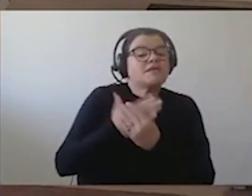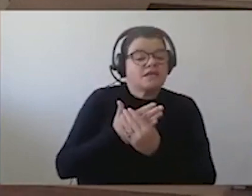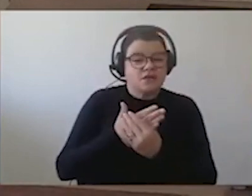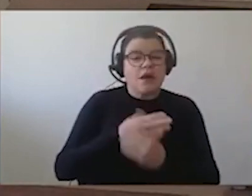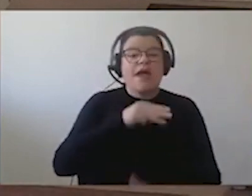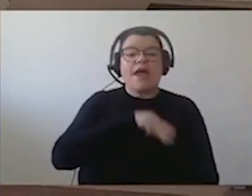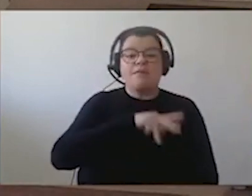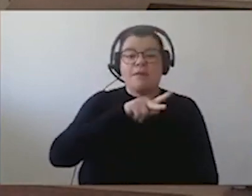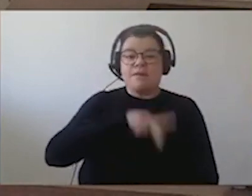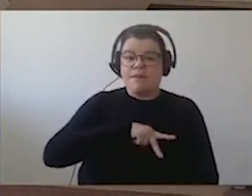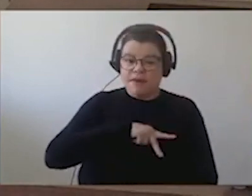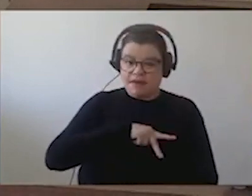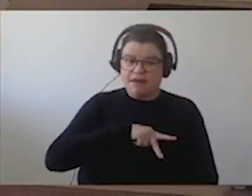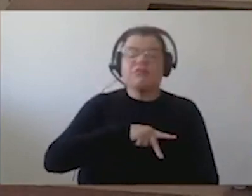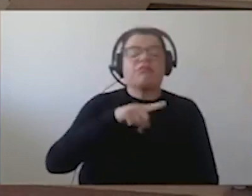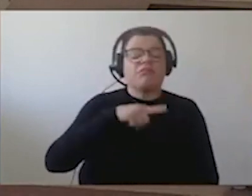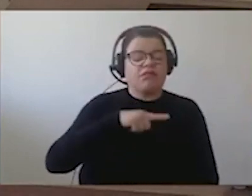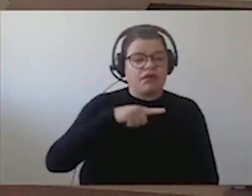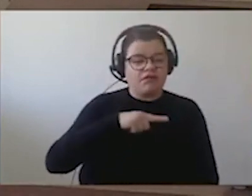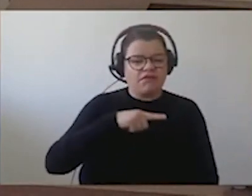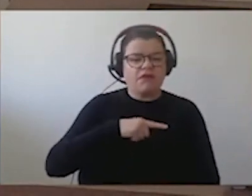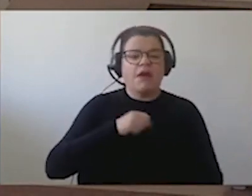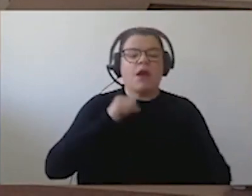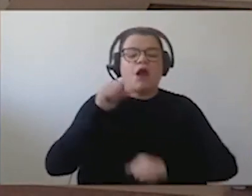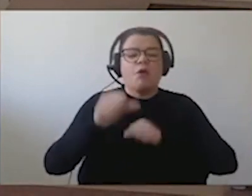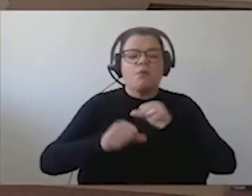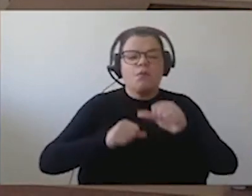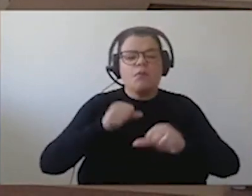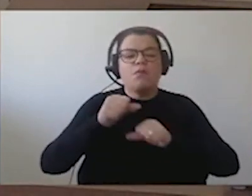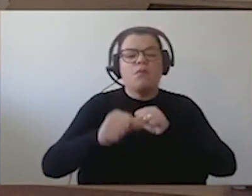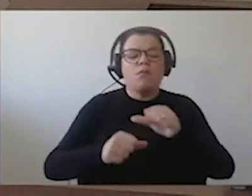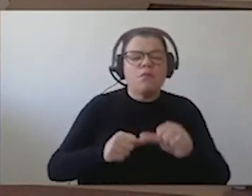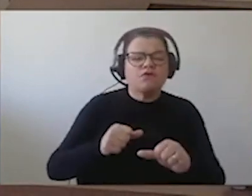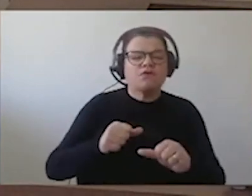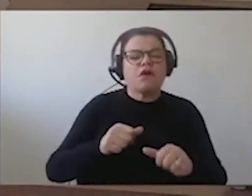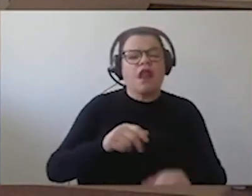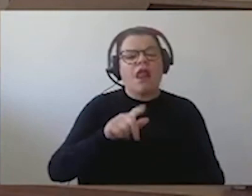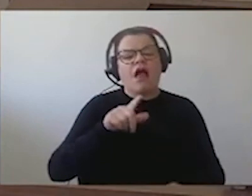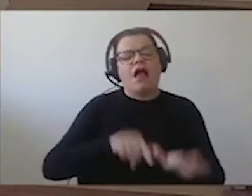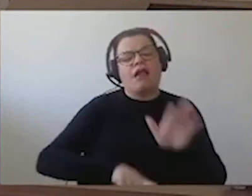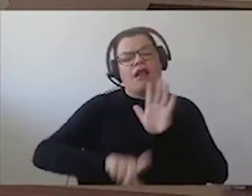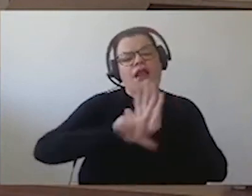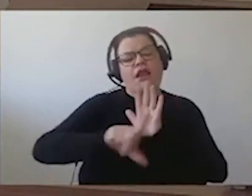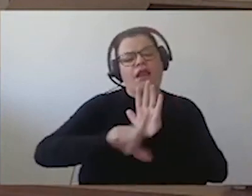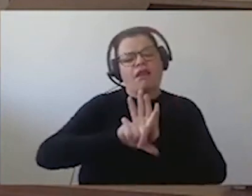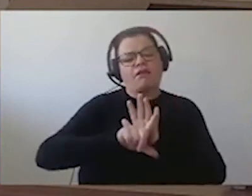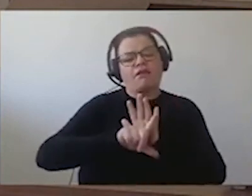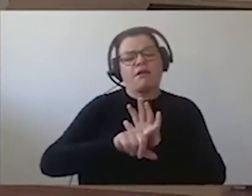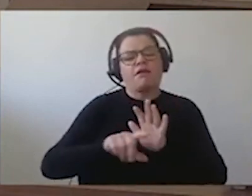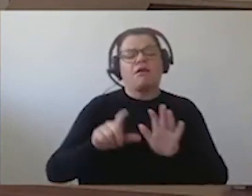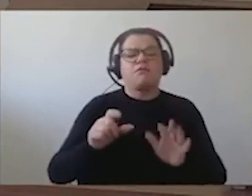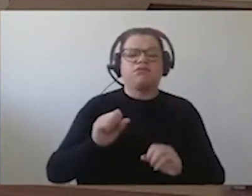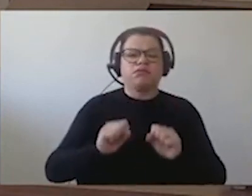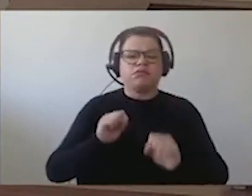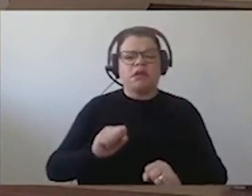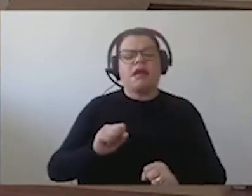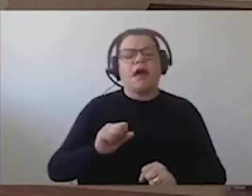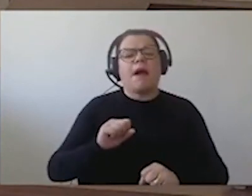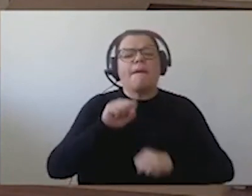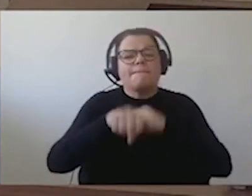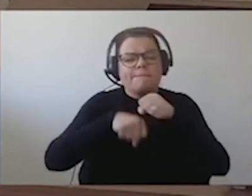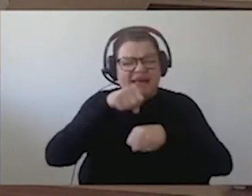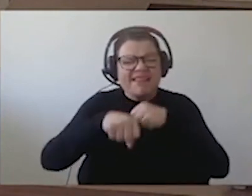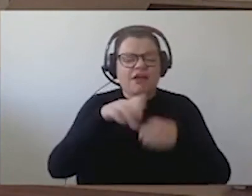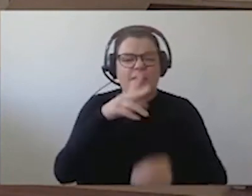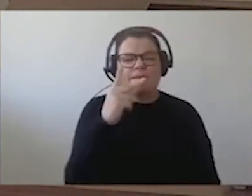que modificou a lei, tentando dizer que só poderia haver as pedaladas se há dolo, né? Só poderia